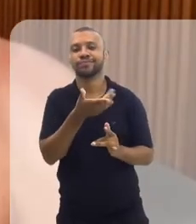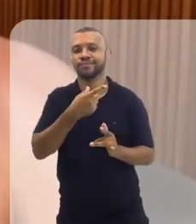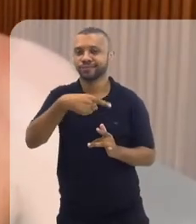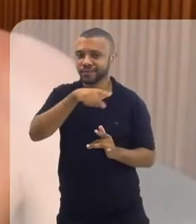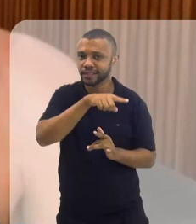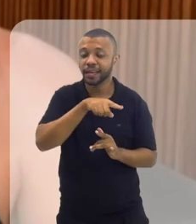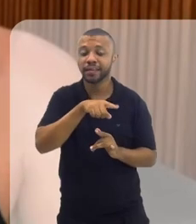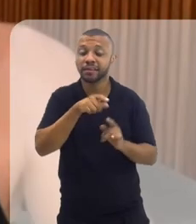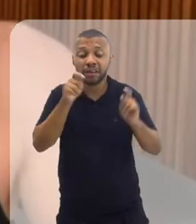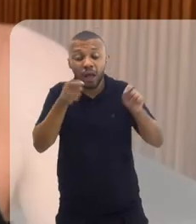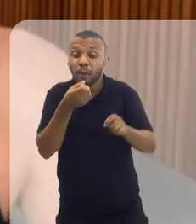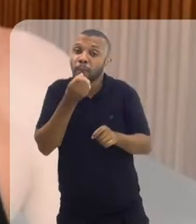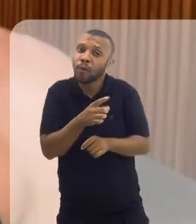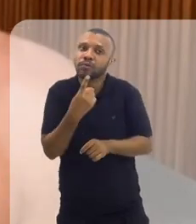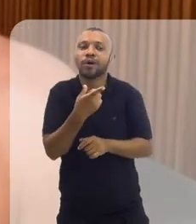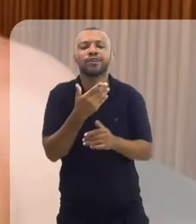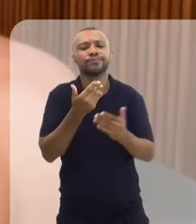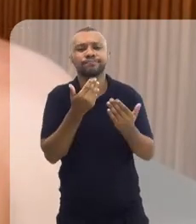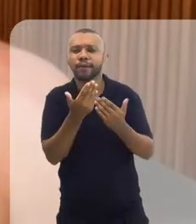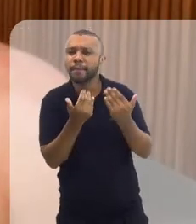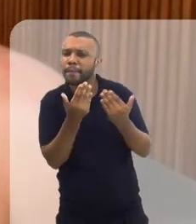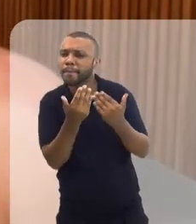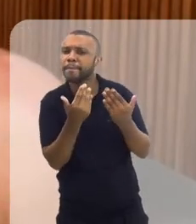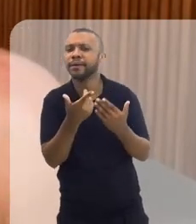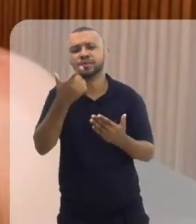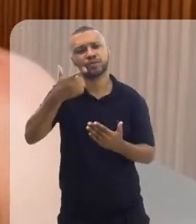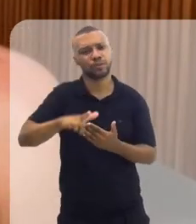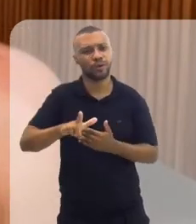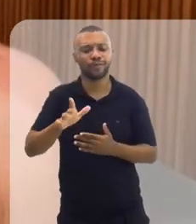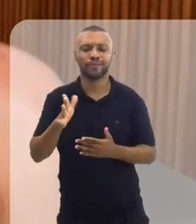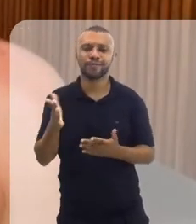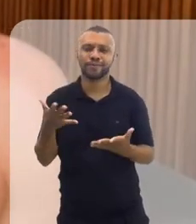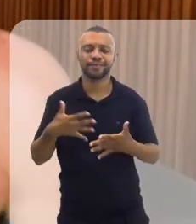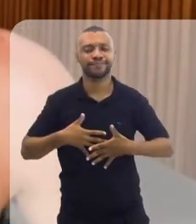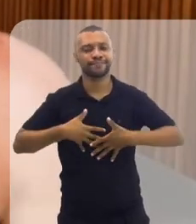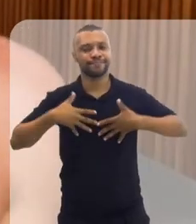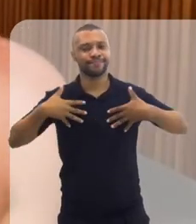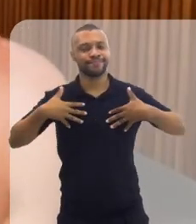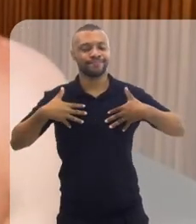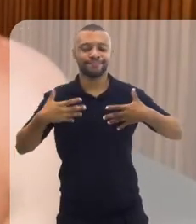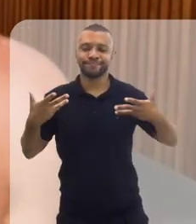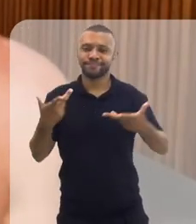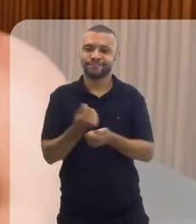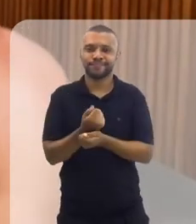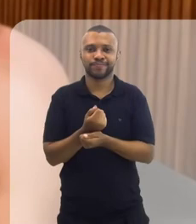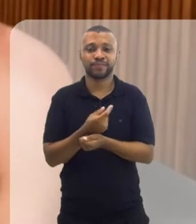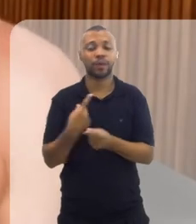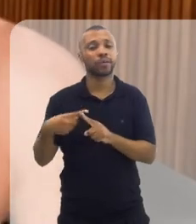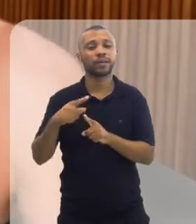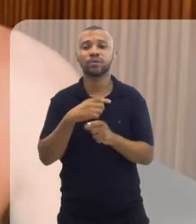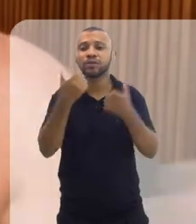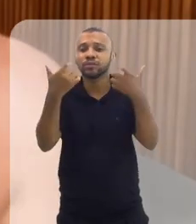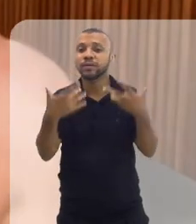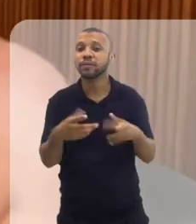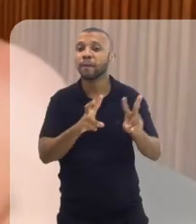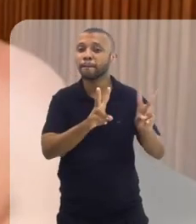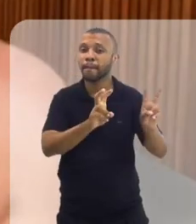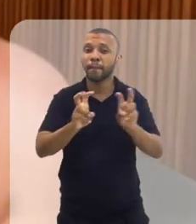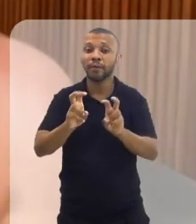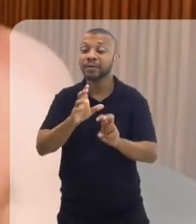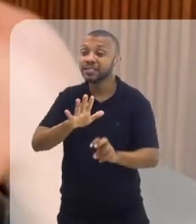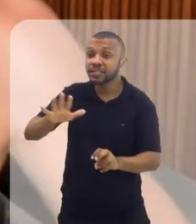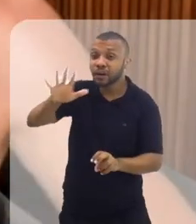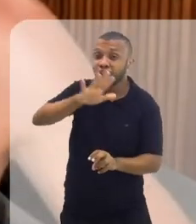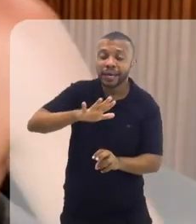com vocês e aí acho que vale a pena a gente bater um papo novamente. Viu? Opa, foi muito gratificante, principalmente porque abordamos